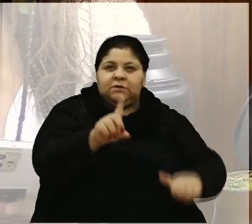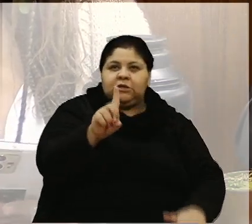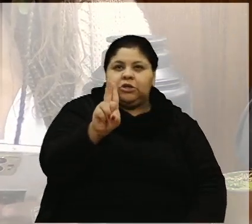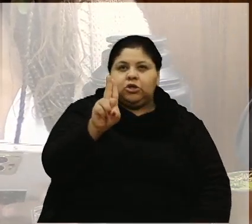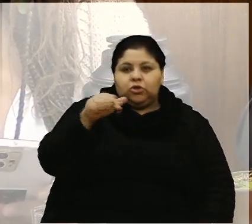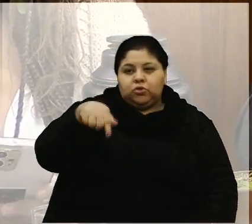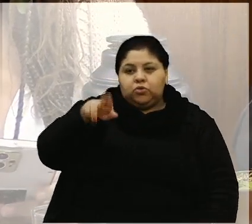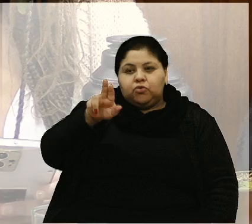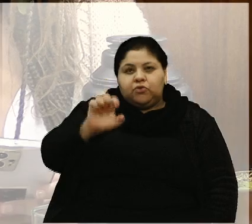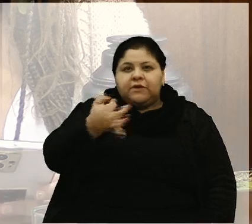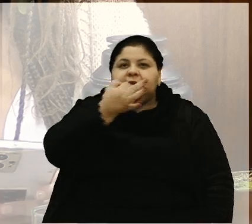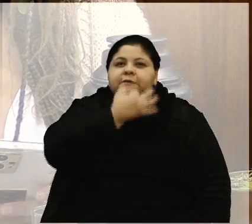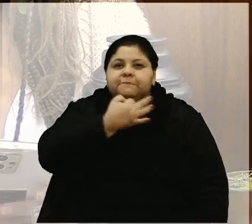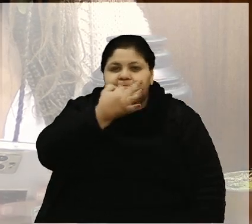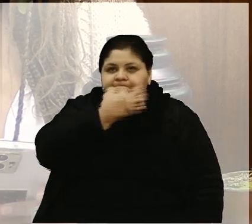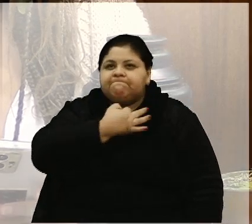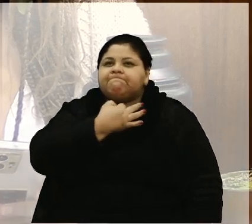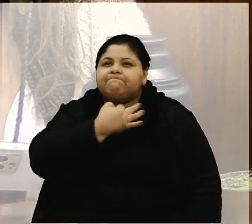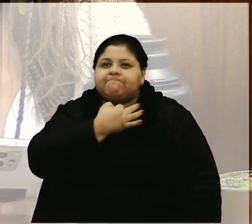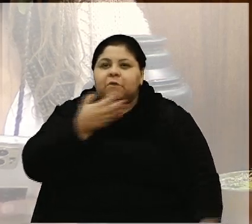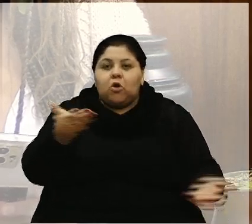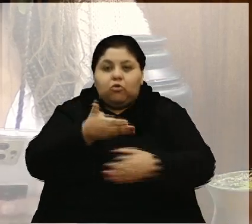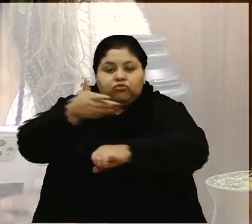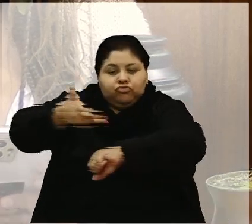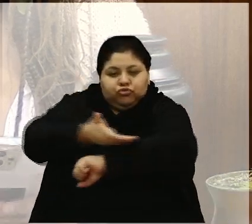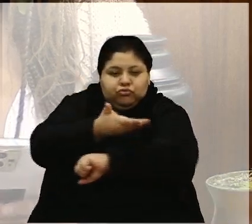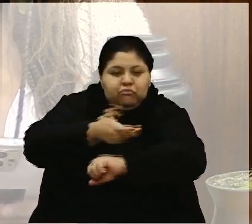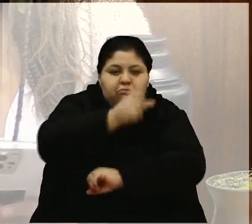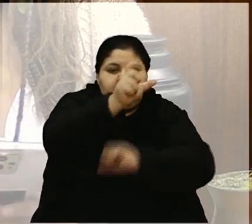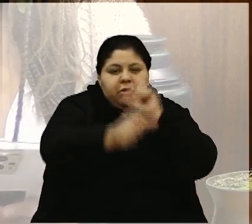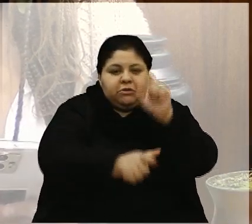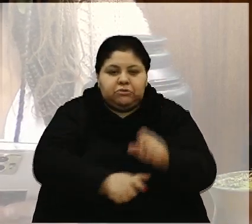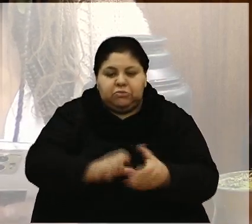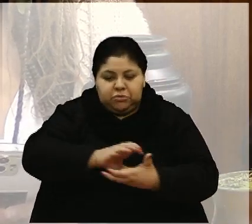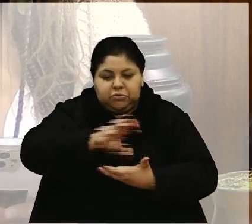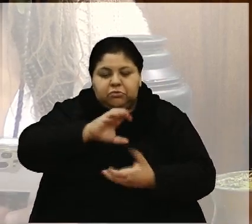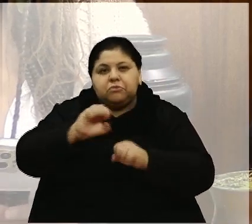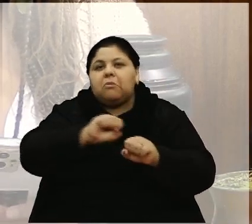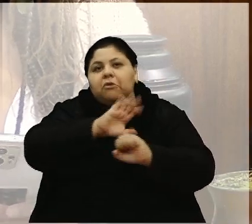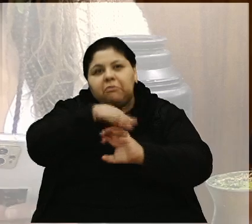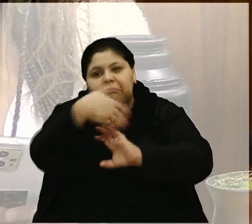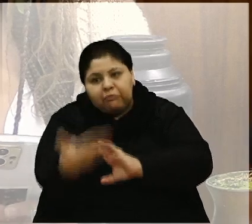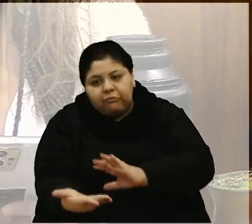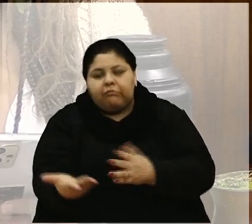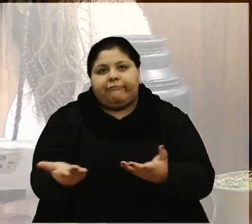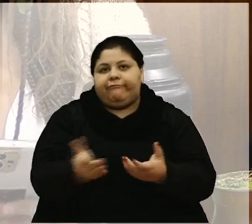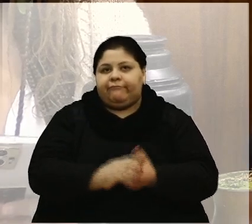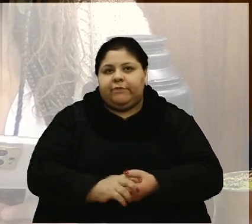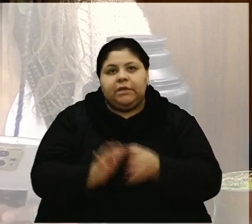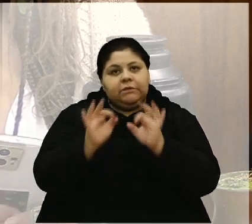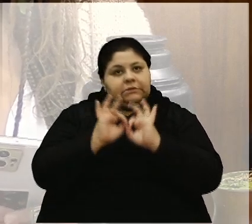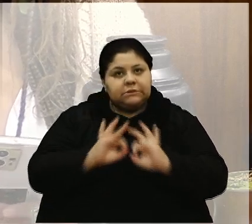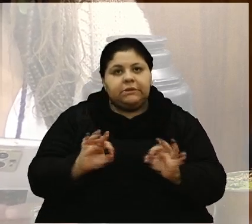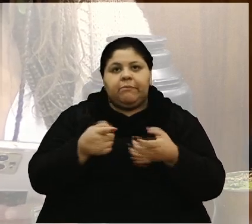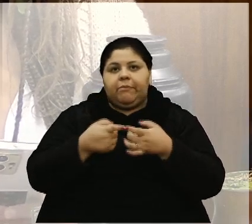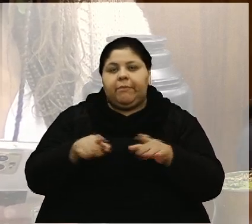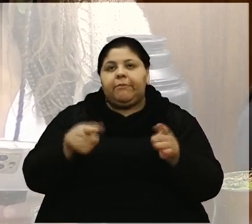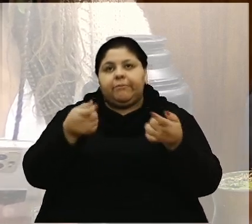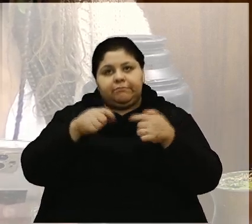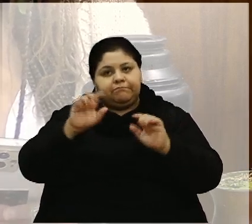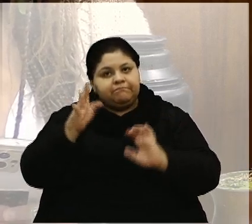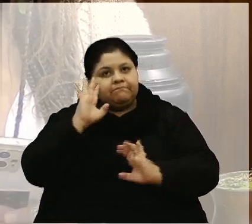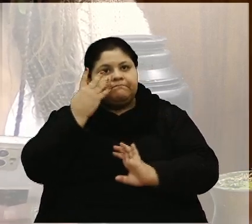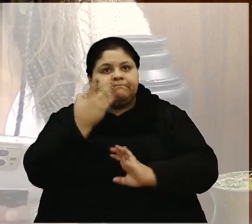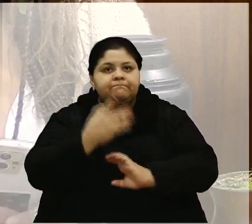na praça, que é um espaço que circulam pessoas, idosos, as pessoas podem cair. São questões simples, mas que precisam ser